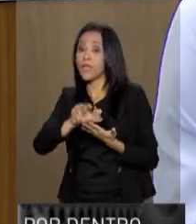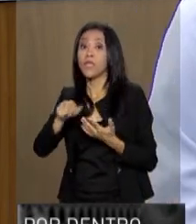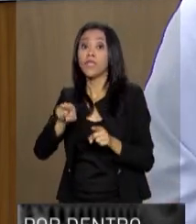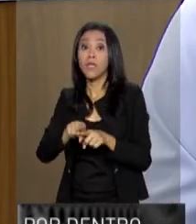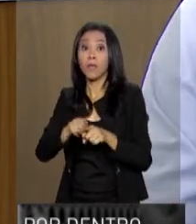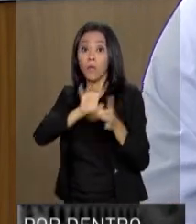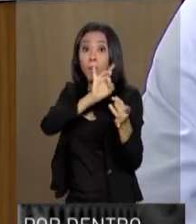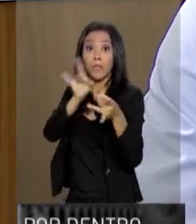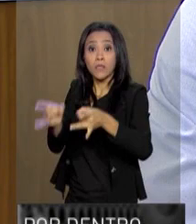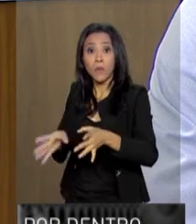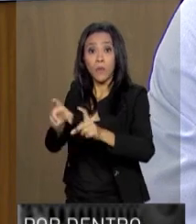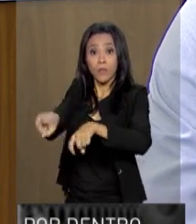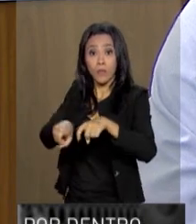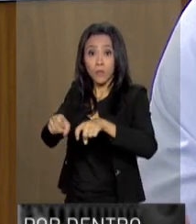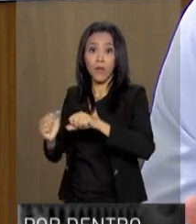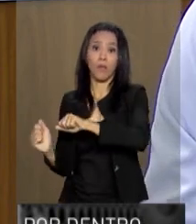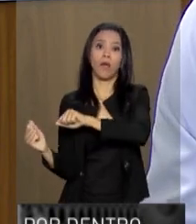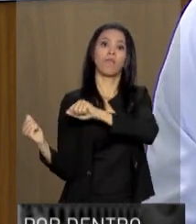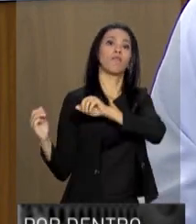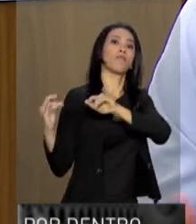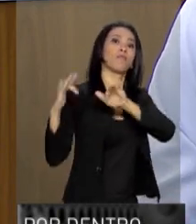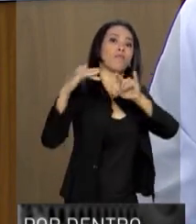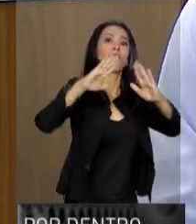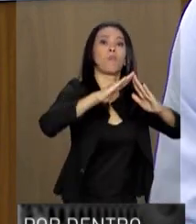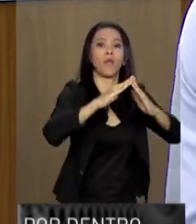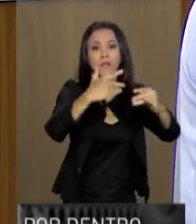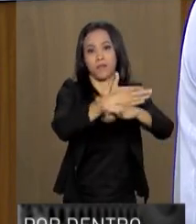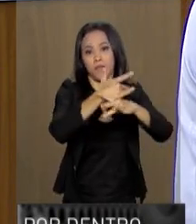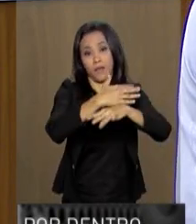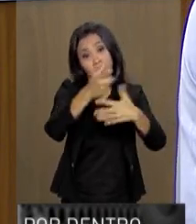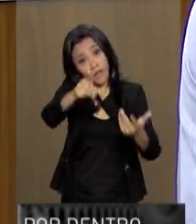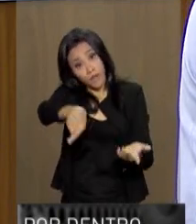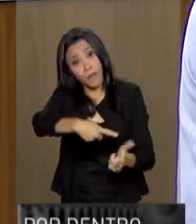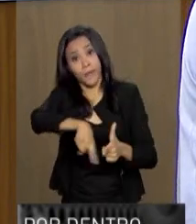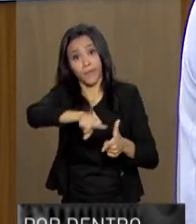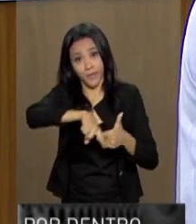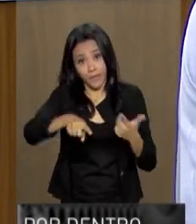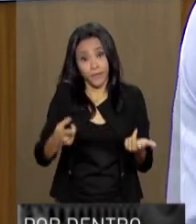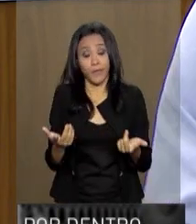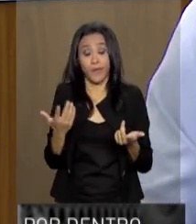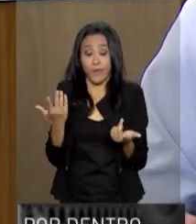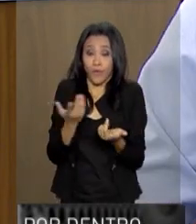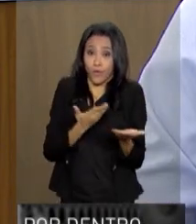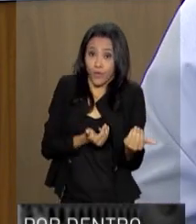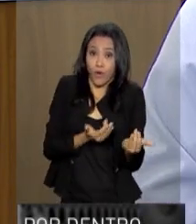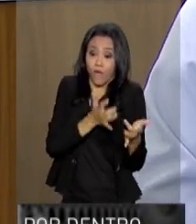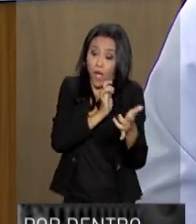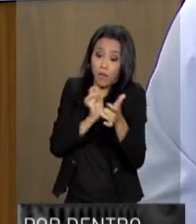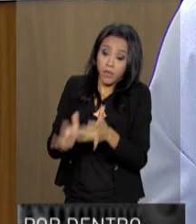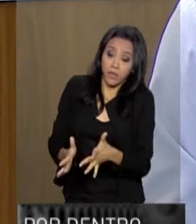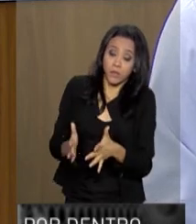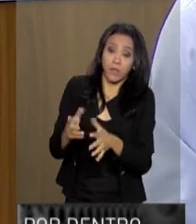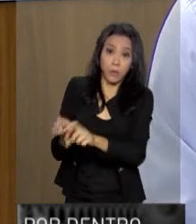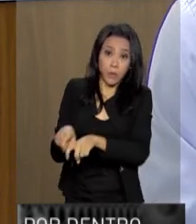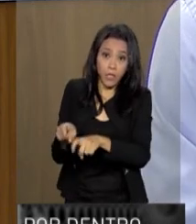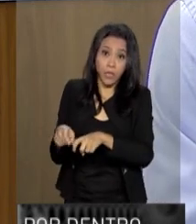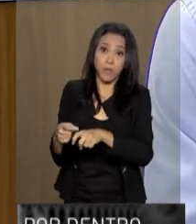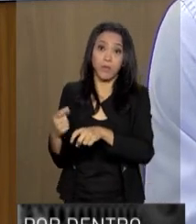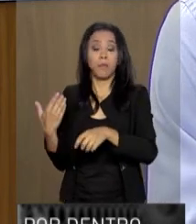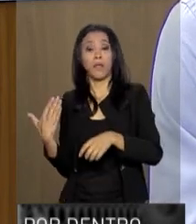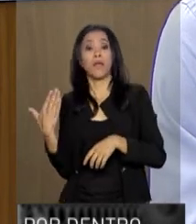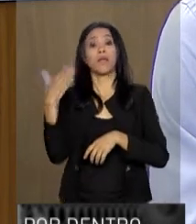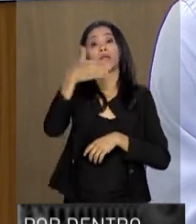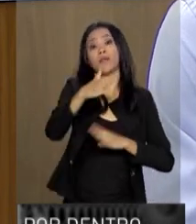digamos um grande problema que nós enfrentamos a saída do jovem do campo para a cidade nós